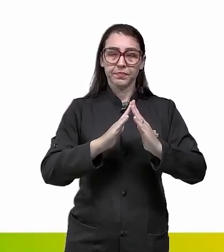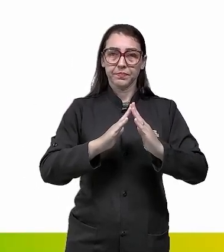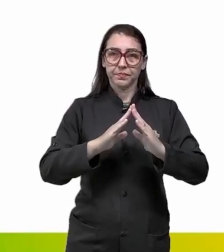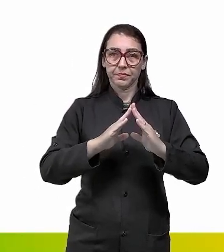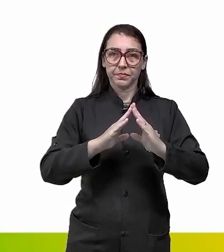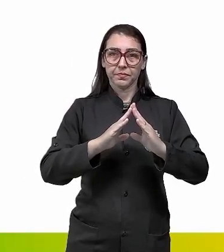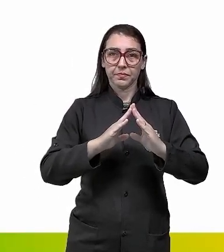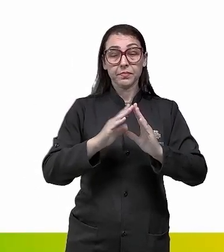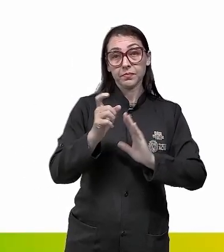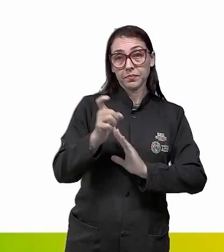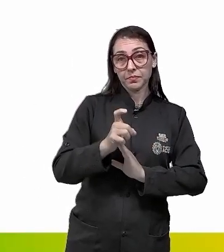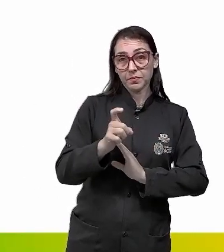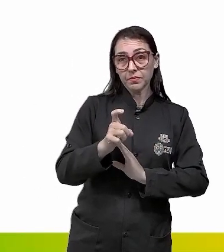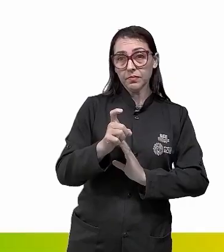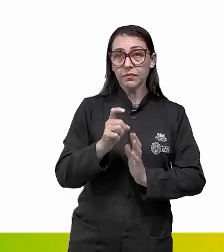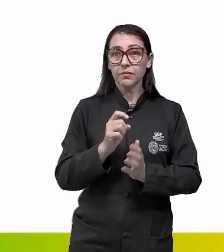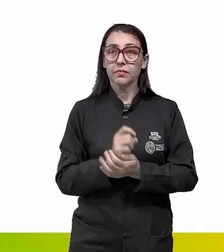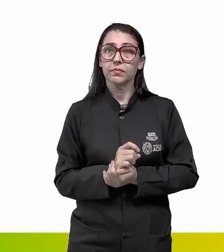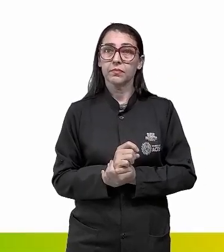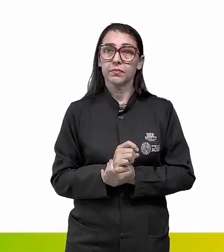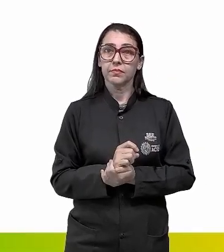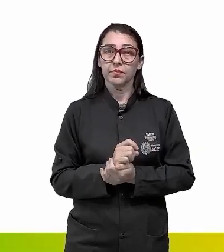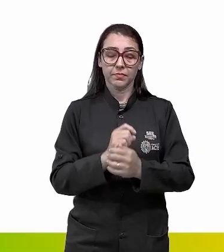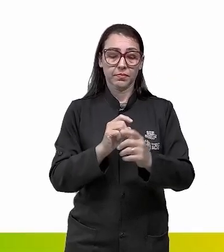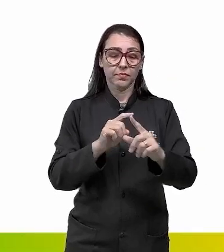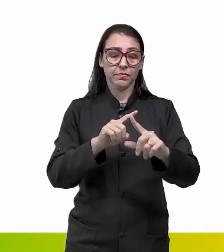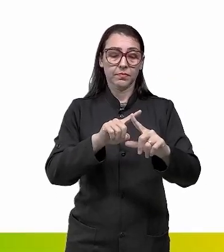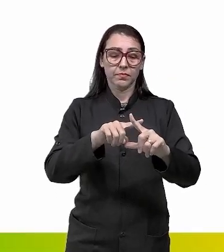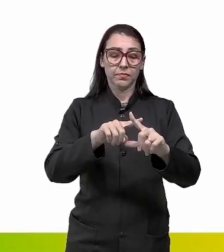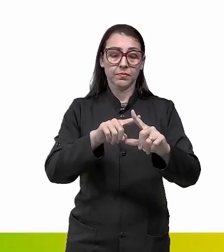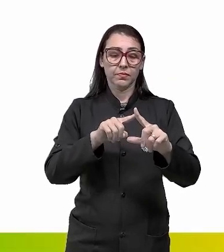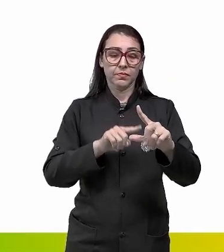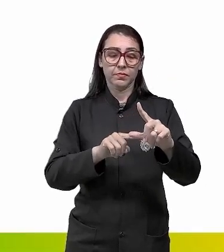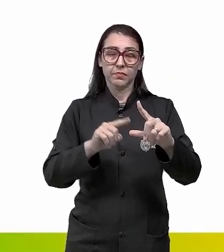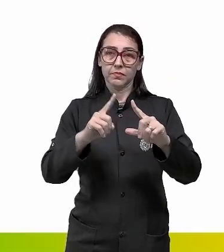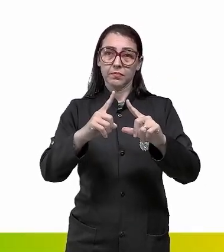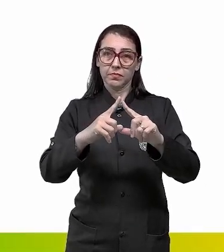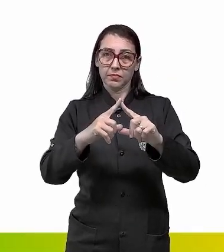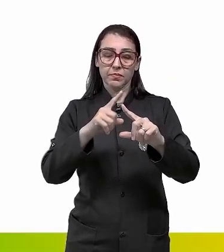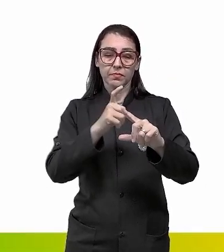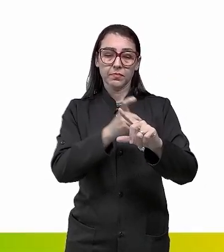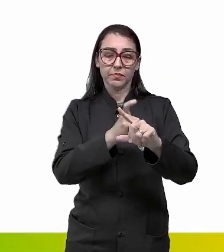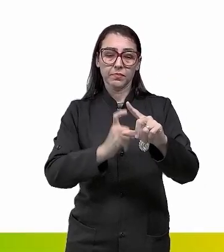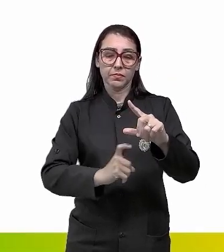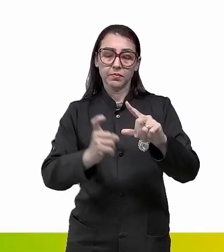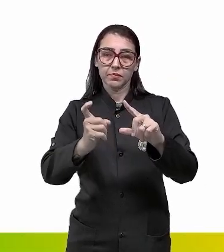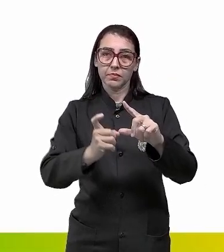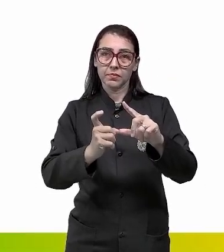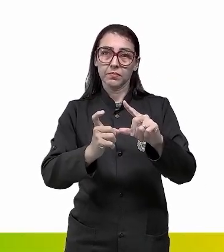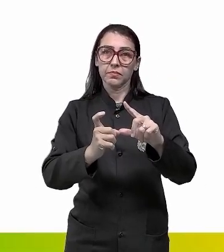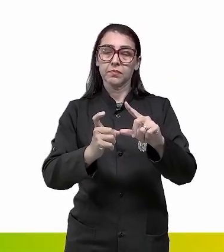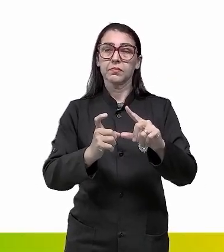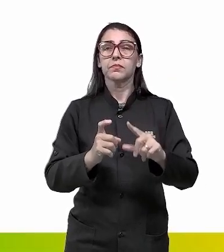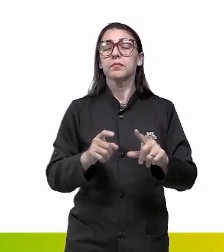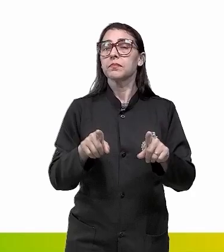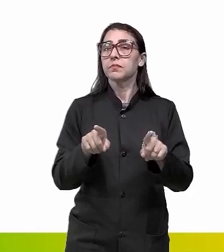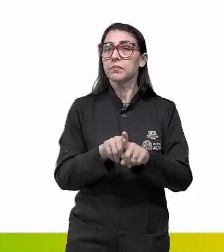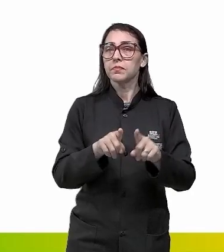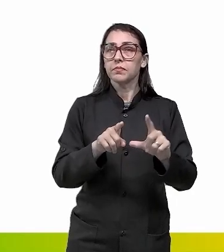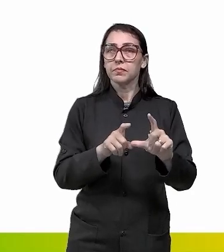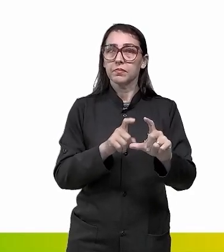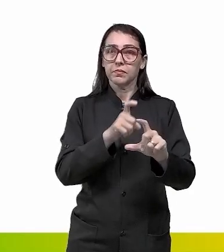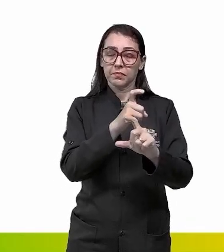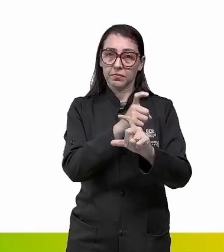mede x, triângulo equilátero. Depois, digamos que isso aqui vai ser aumentado, digamos